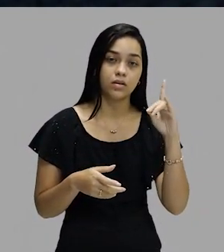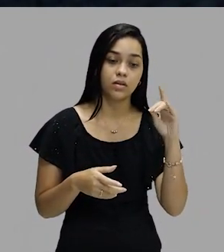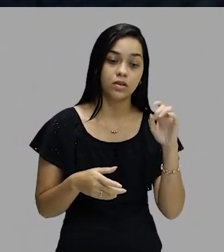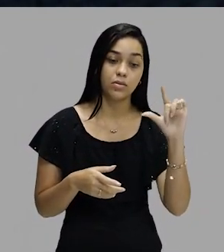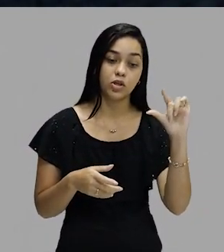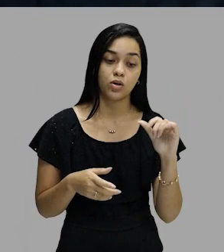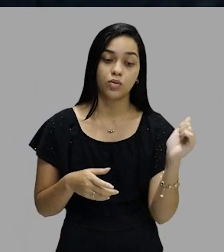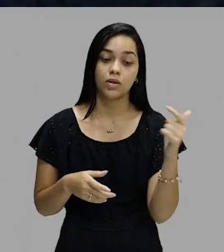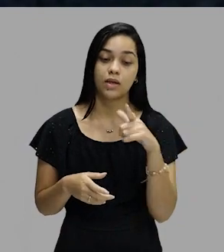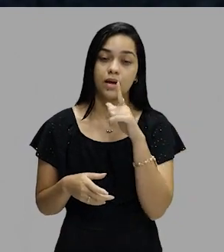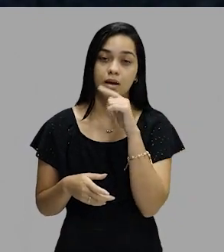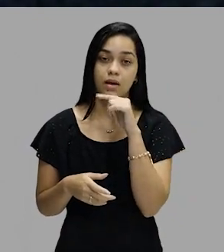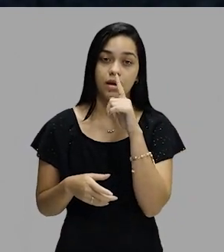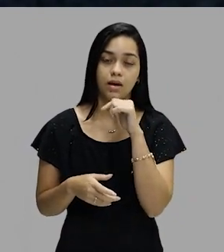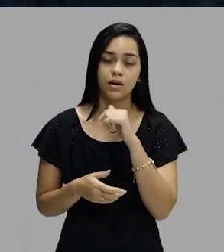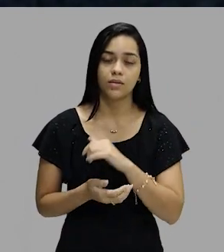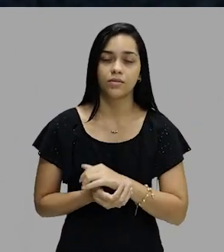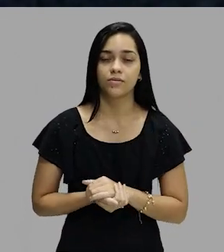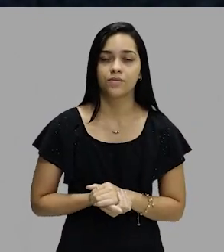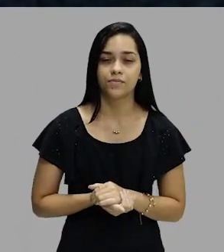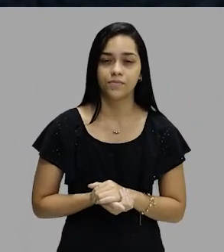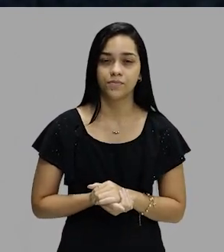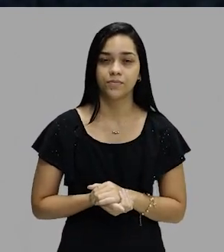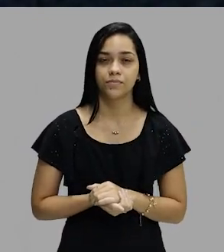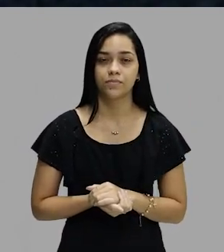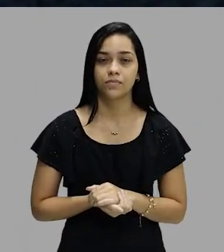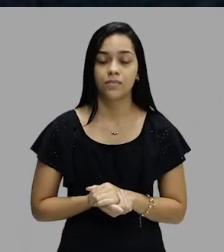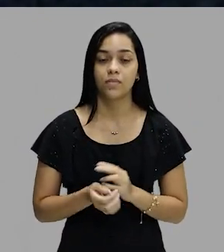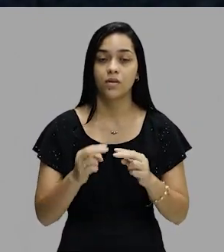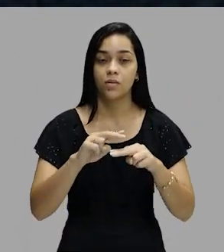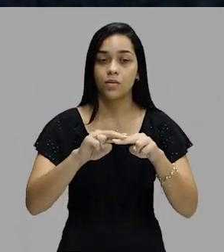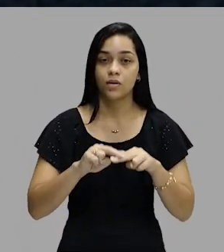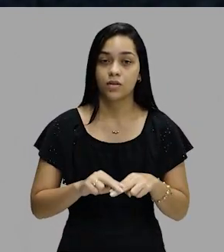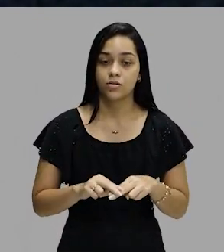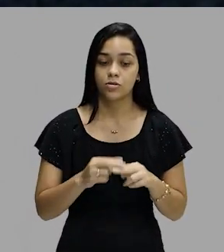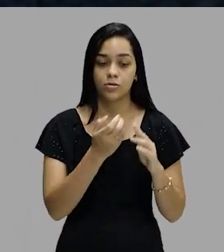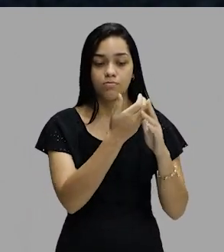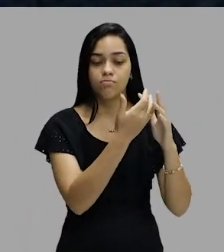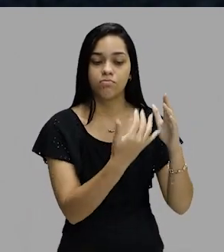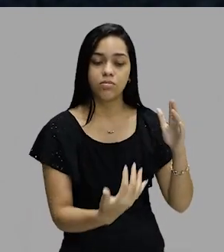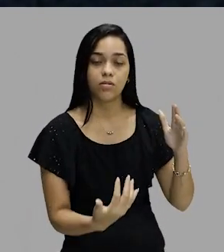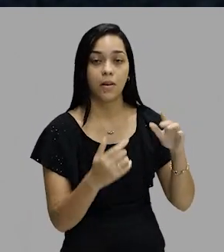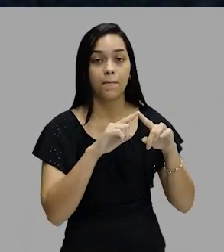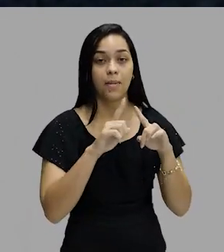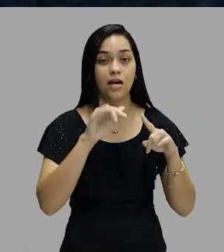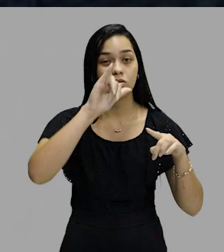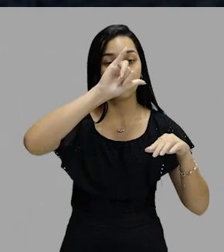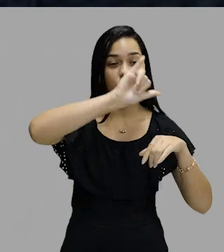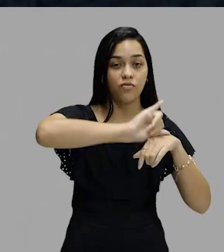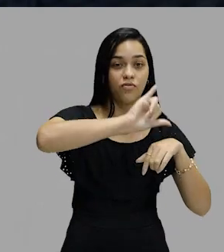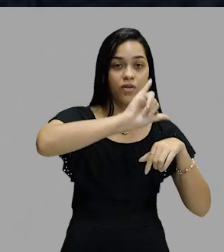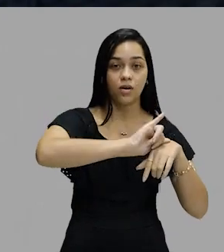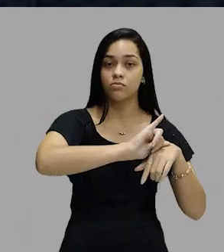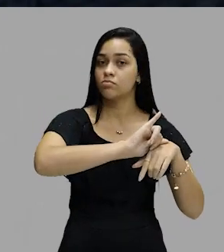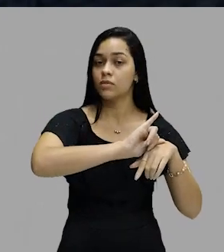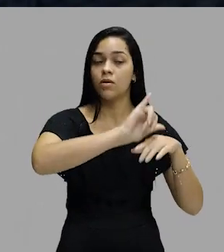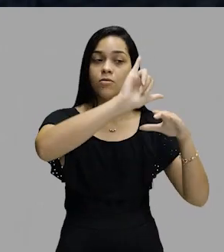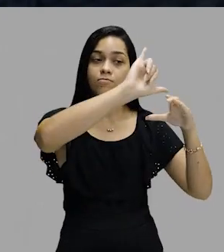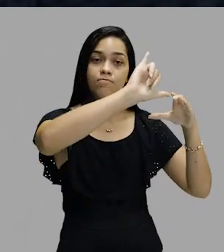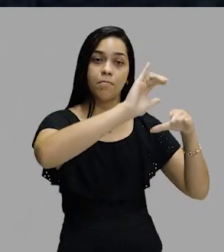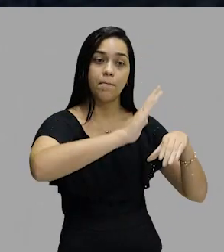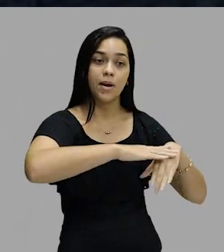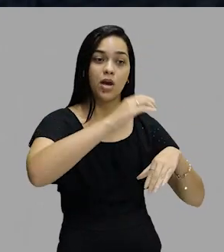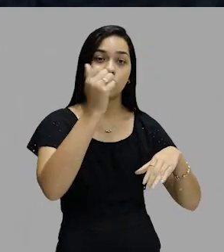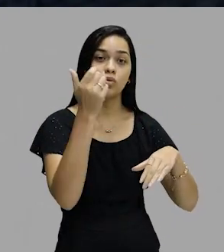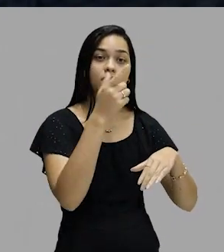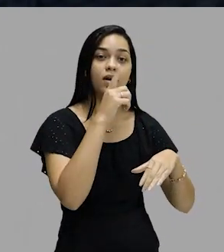o da água, menor do que o do líquido. Tá ok? Então, por isso que ele não afunda. Já o ferro, não. A densidade vai ser maior